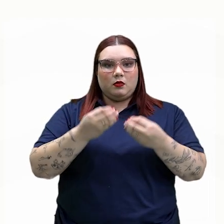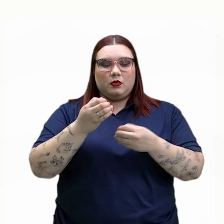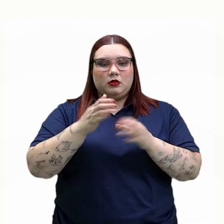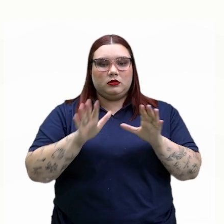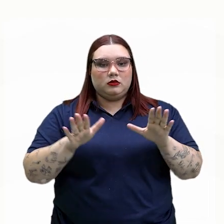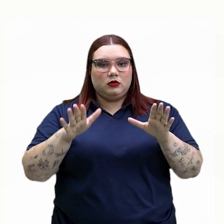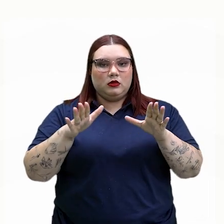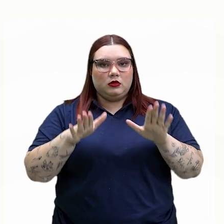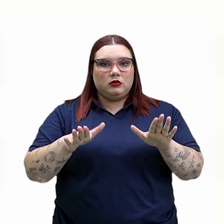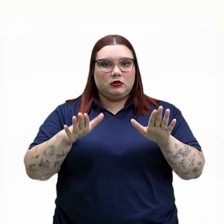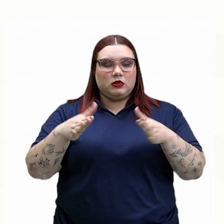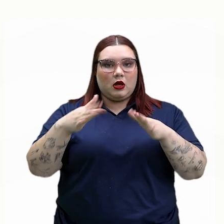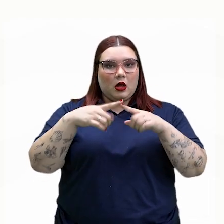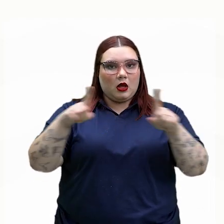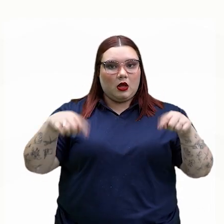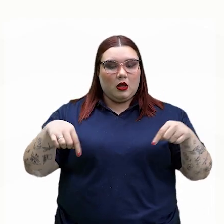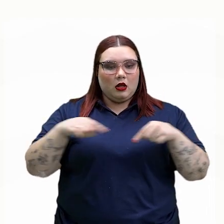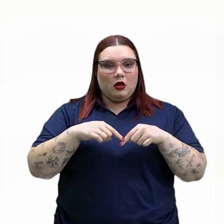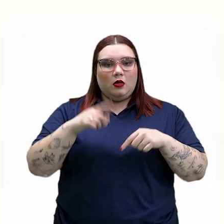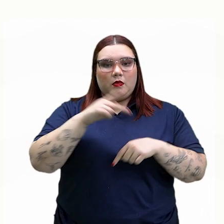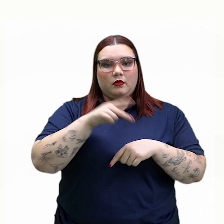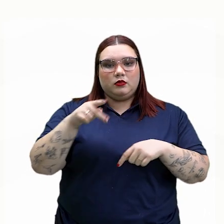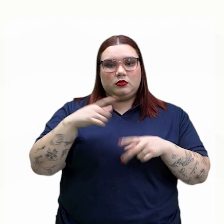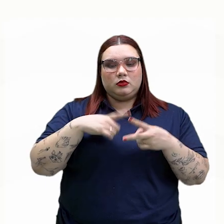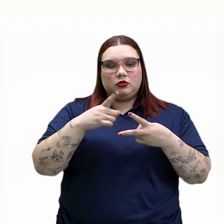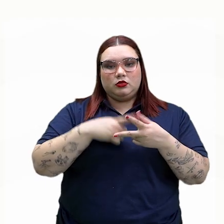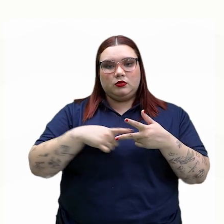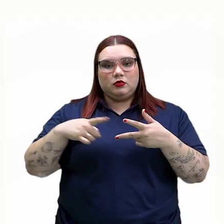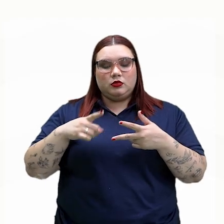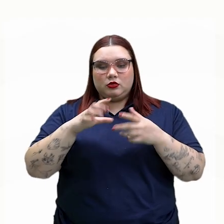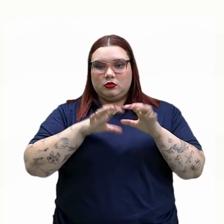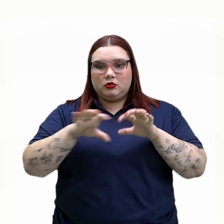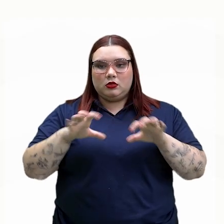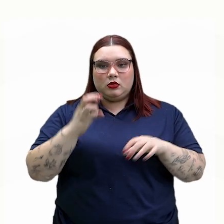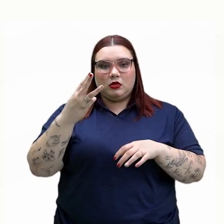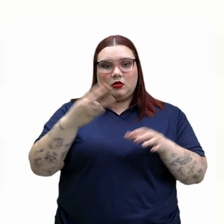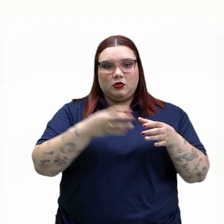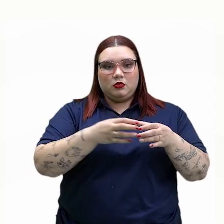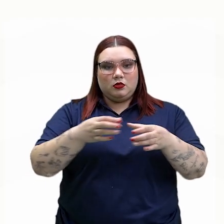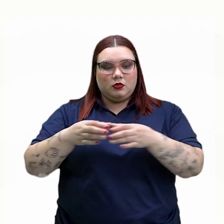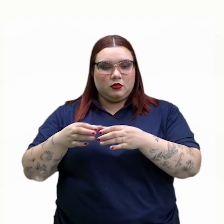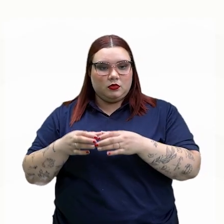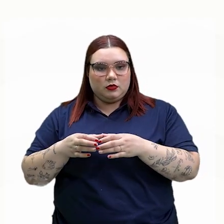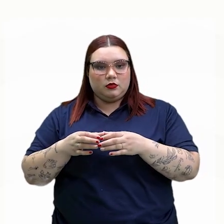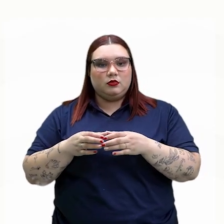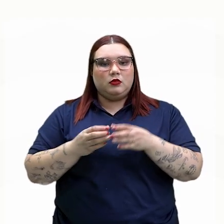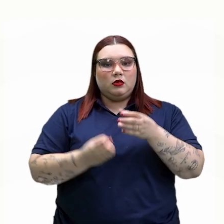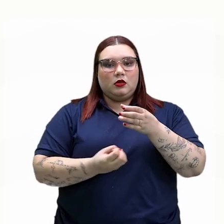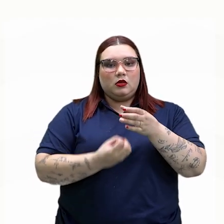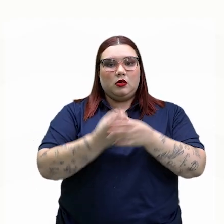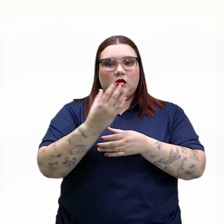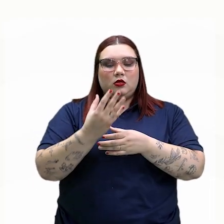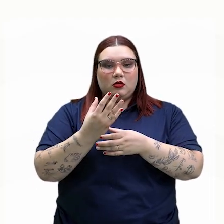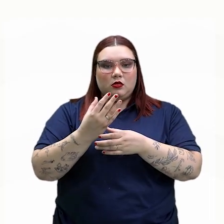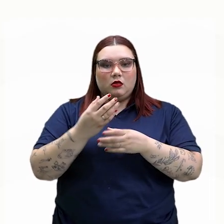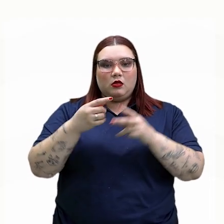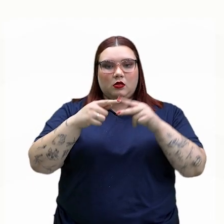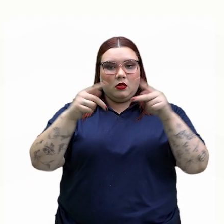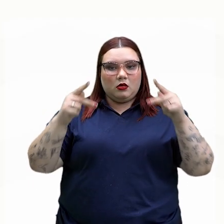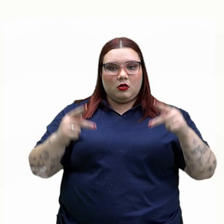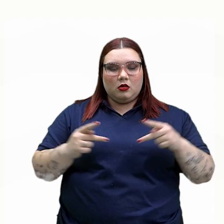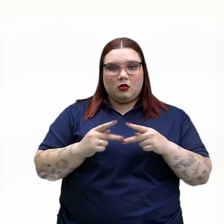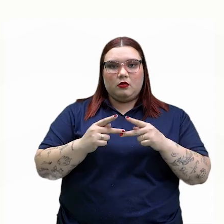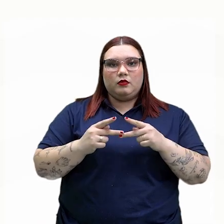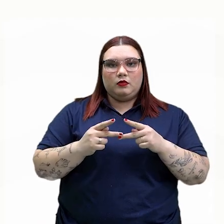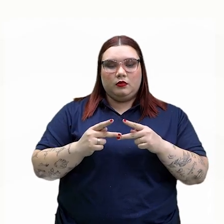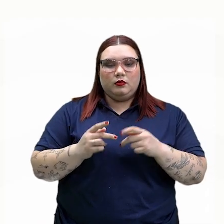da turma, o professor dividiu as notas em 3 grupos descritos a seguir e construiu com eles um